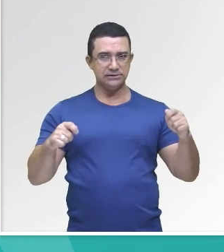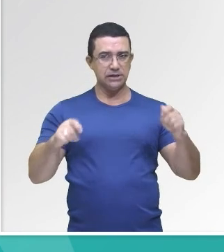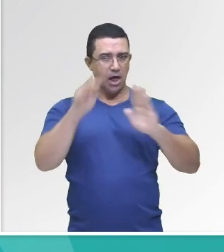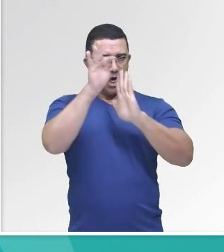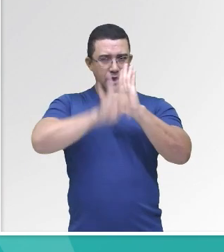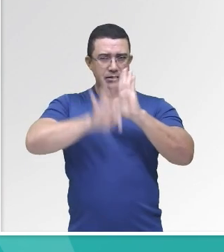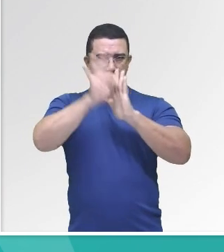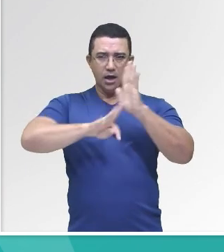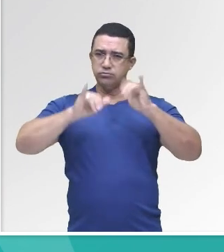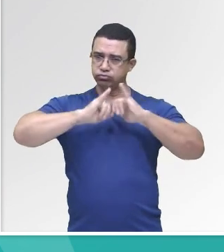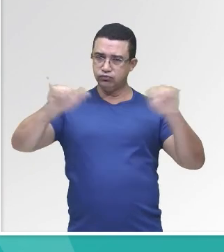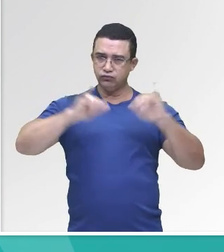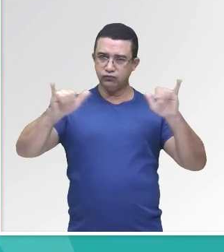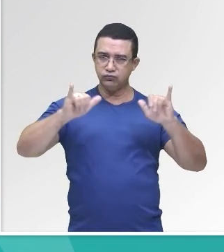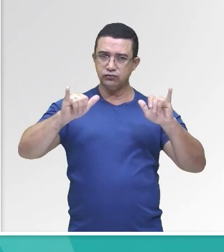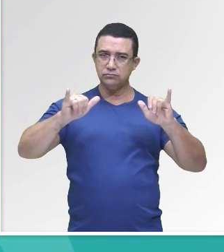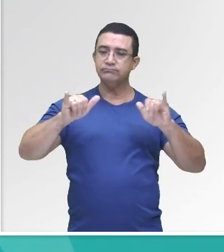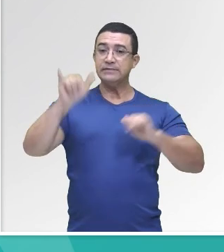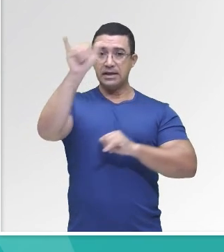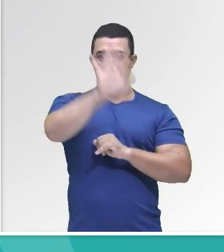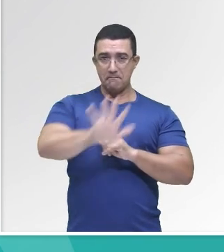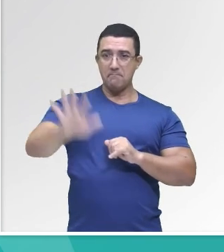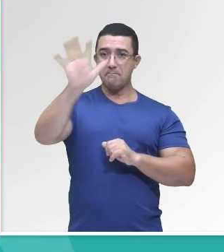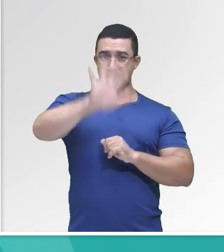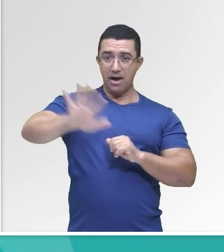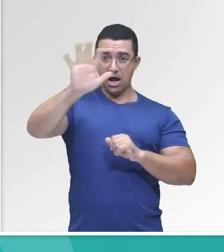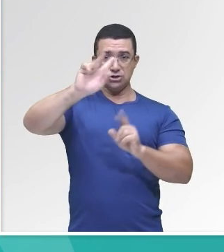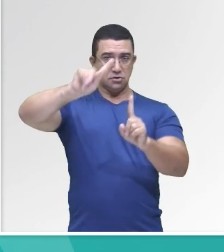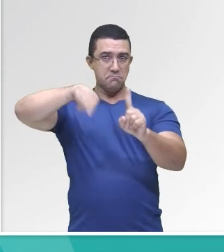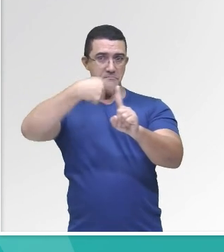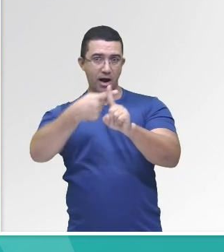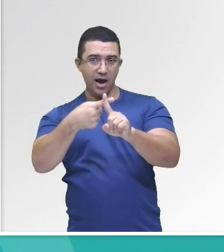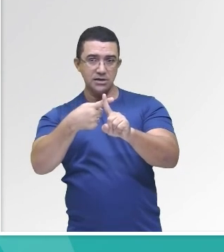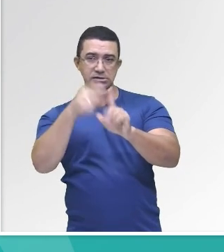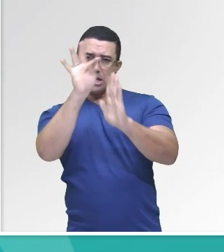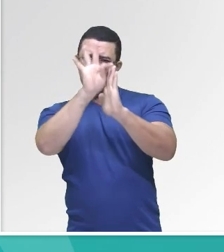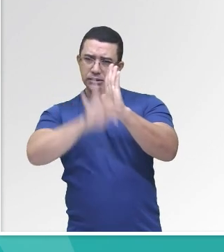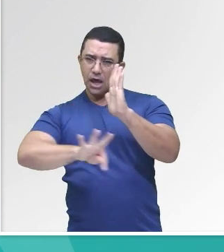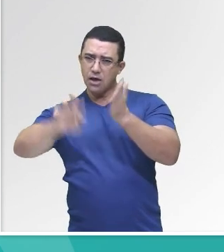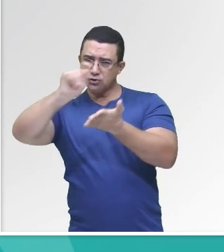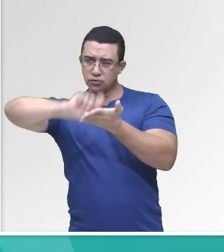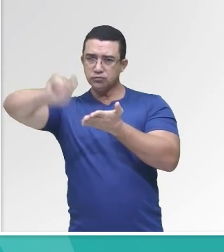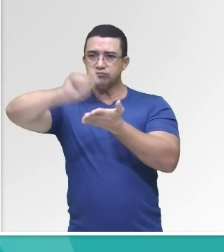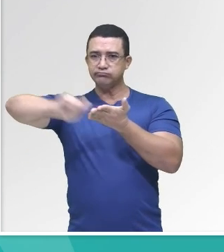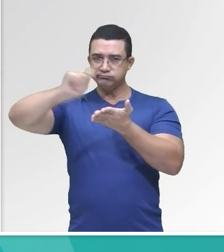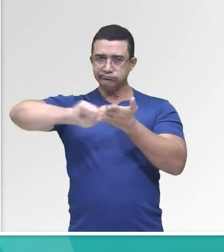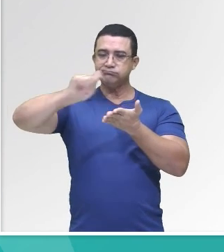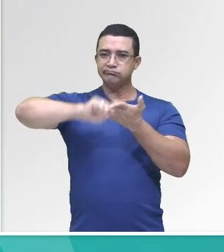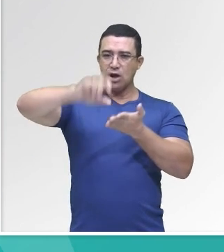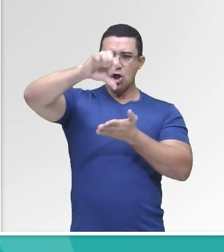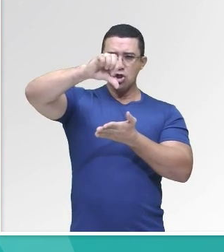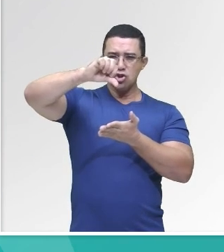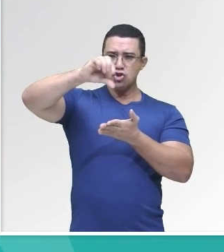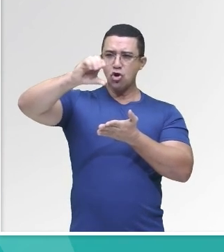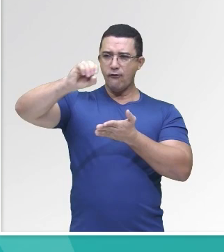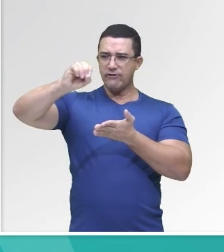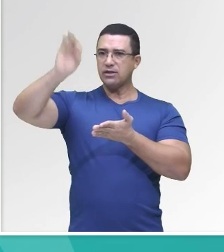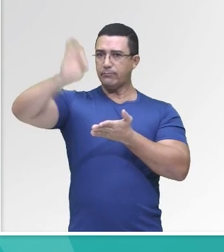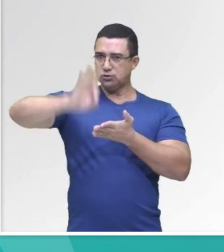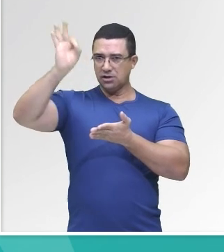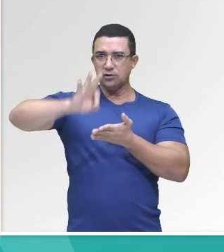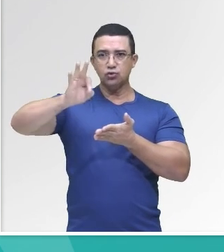ele tem uma imagem mais o texto, então 90% do texto é